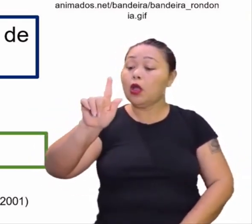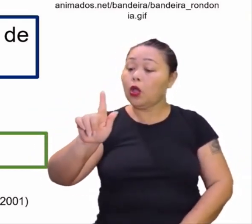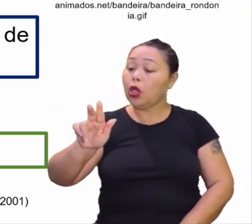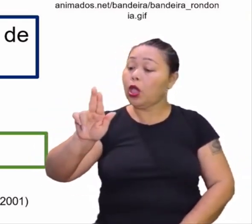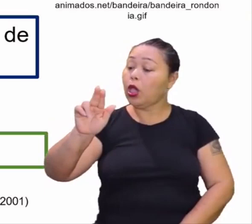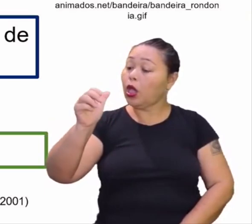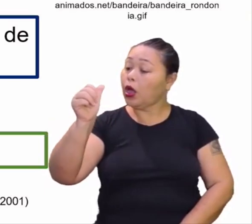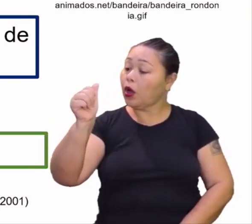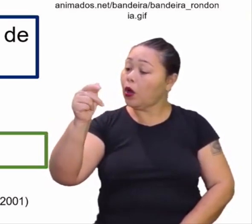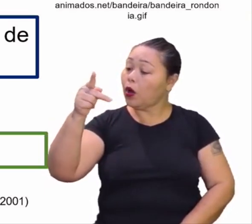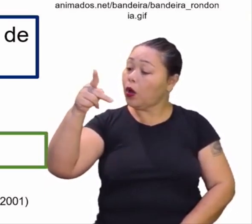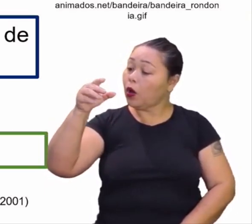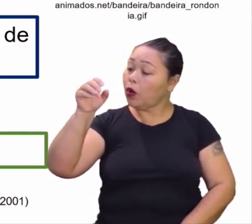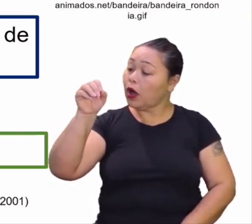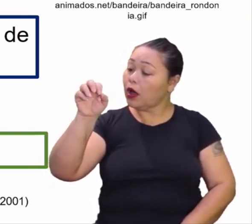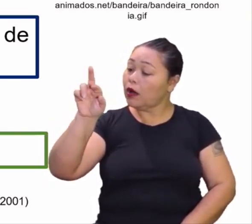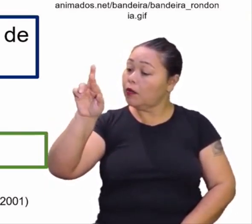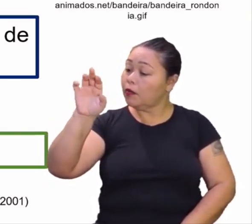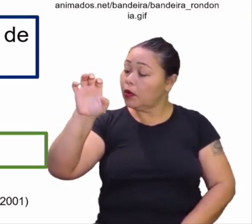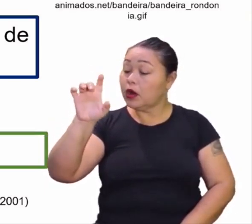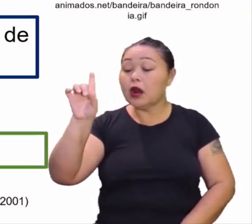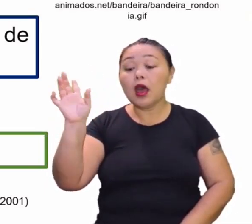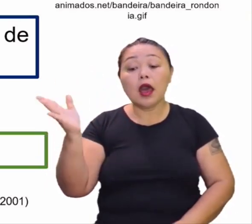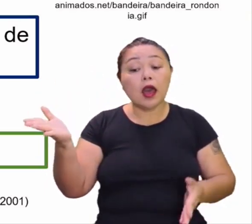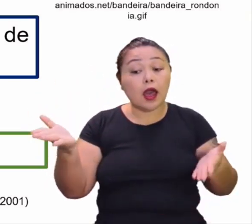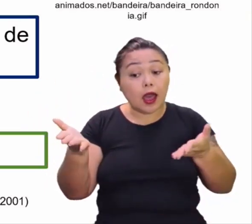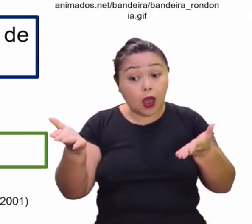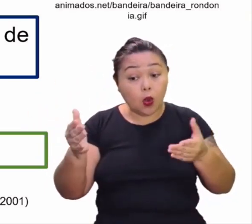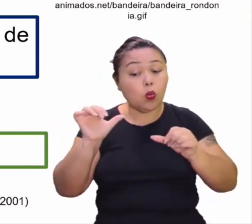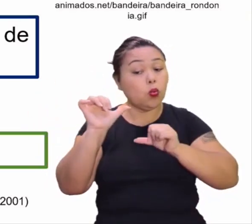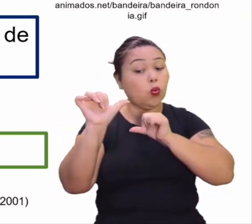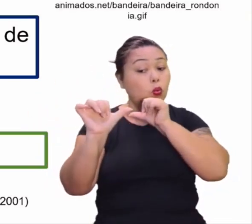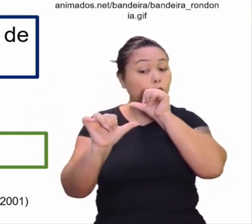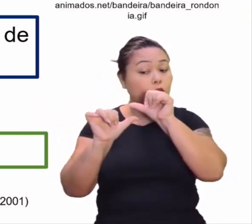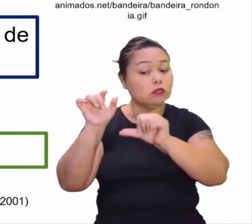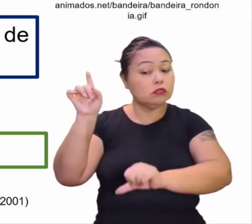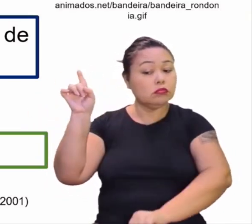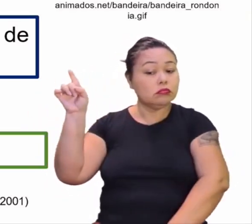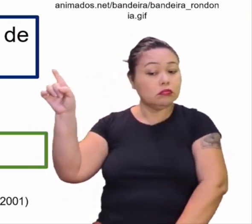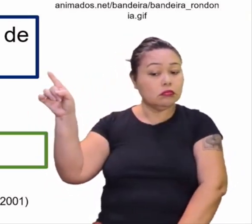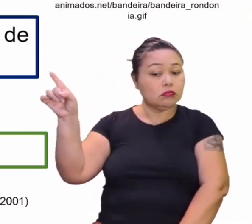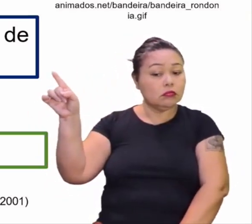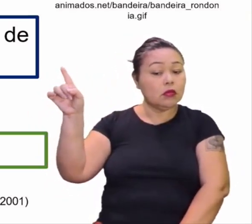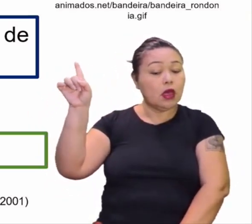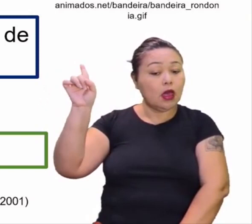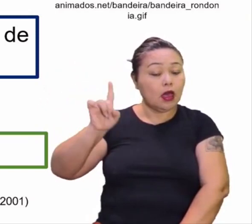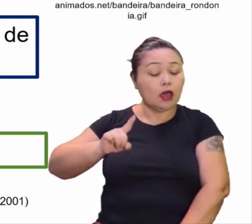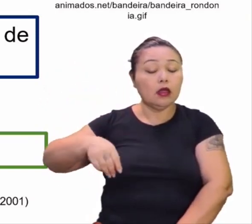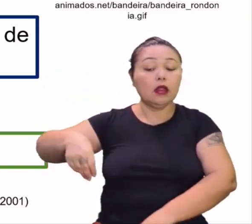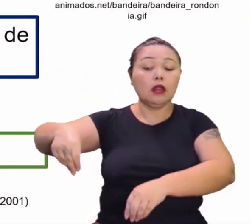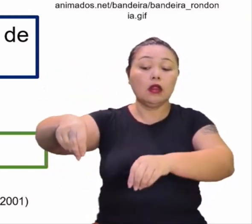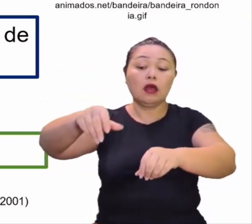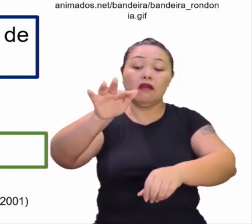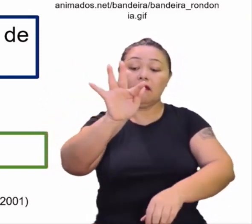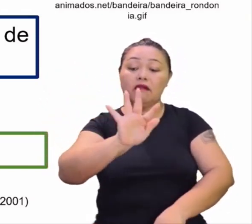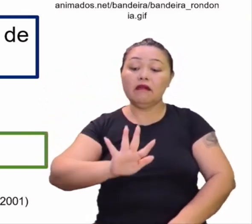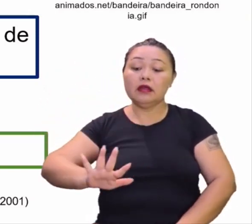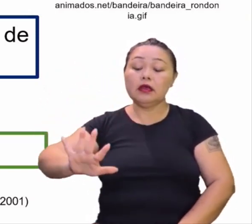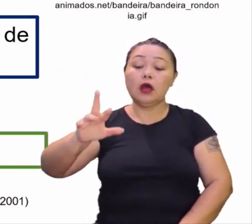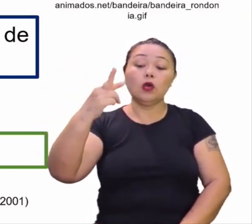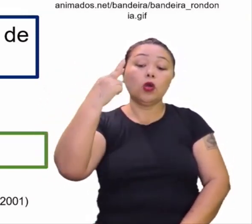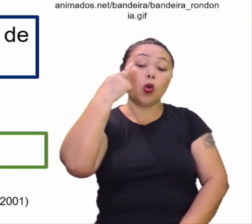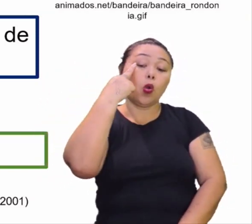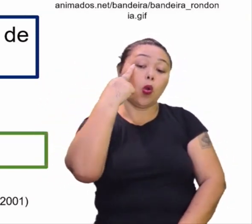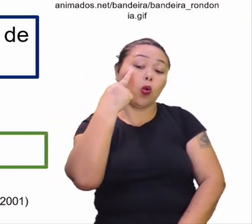Guaporé e se torna Território Federal de Rondônia.